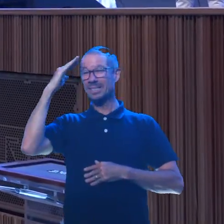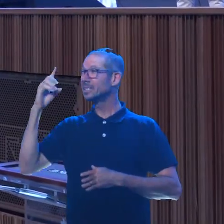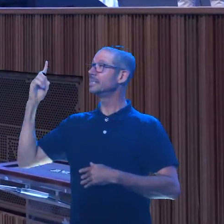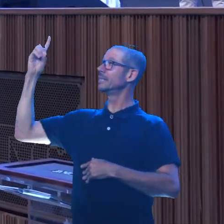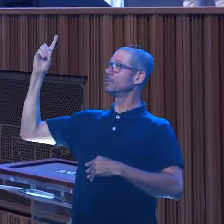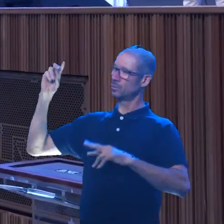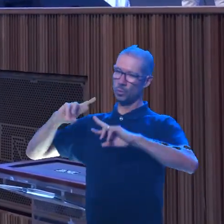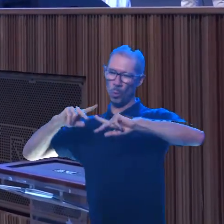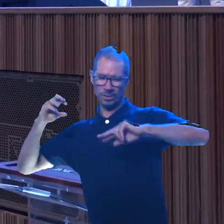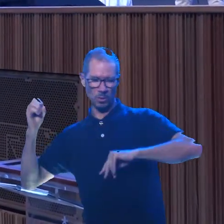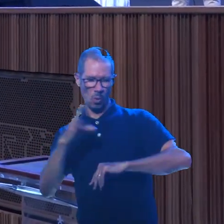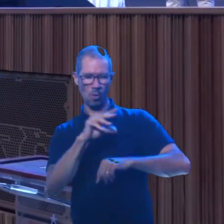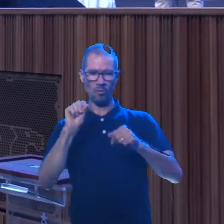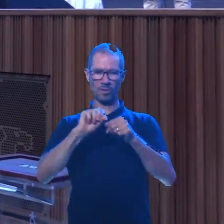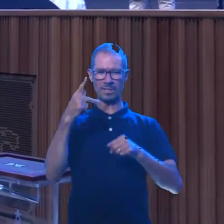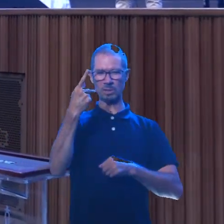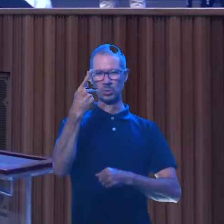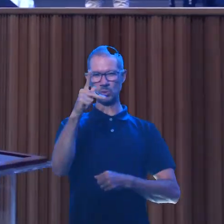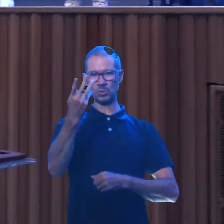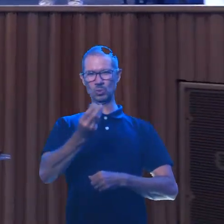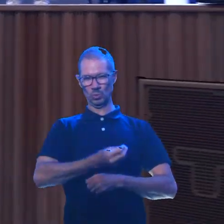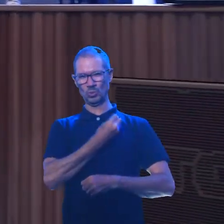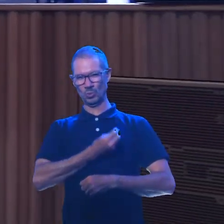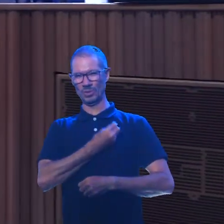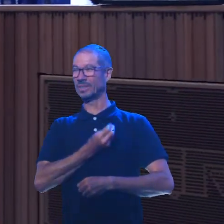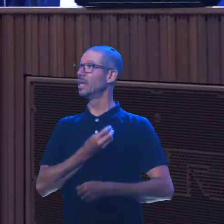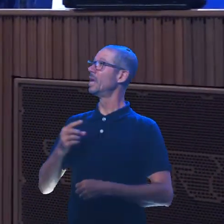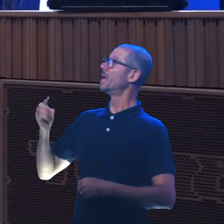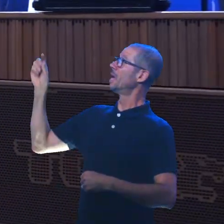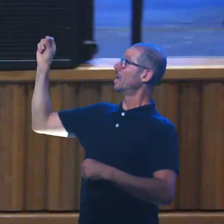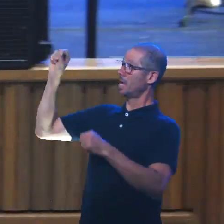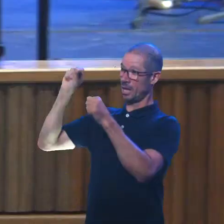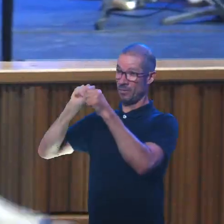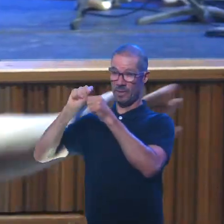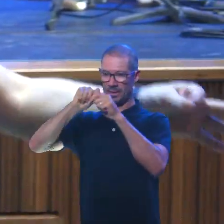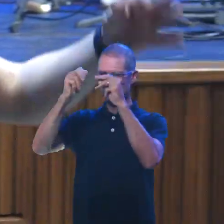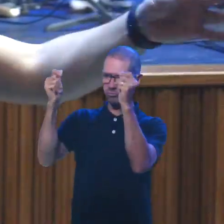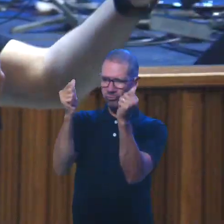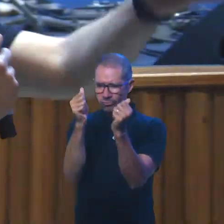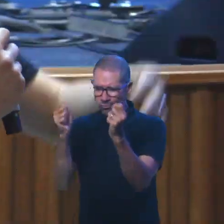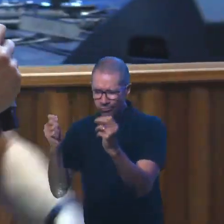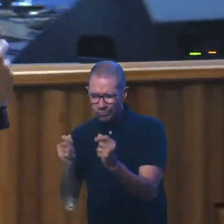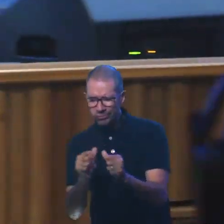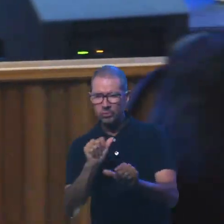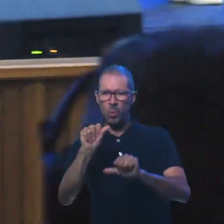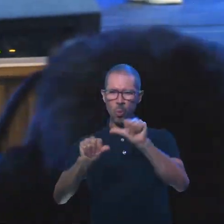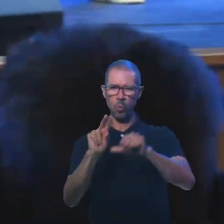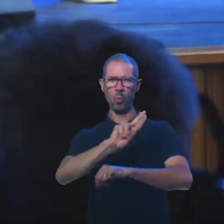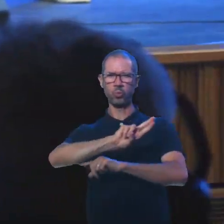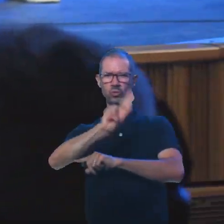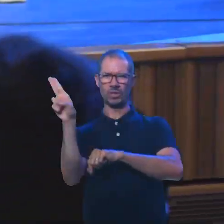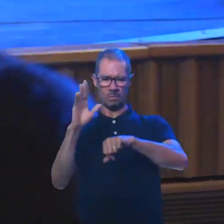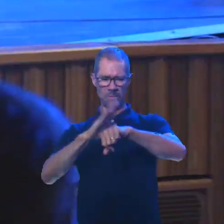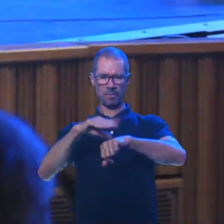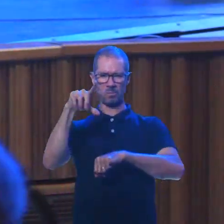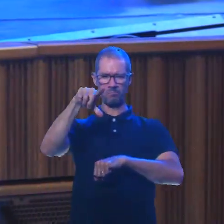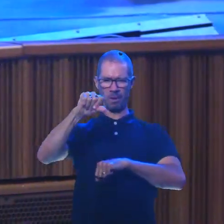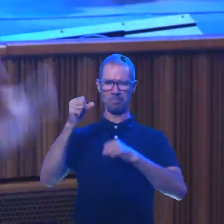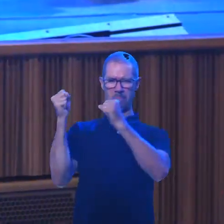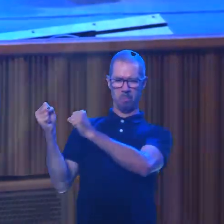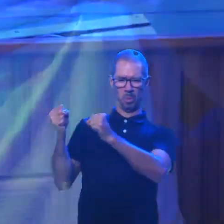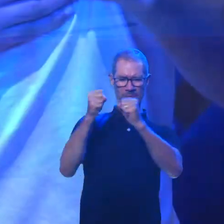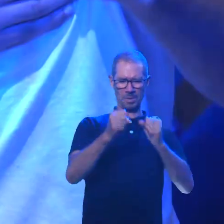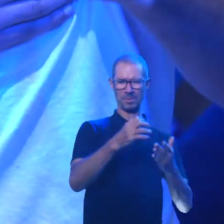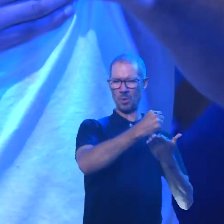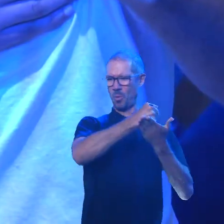tem coisas novas para fazer através da tua vida. Foi Ele que te criou, foi Ele que te formou, e Ele quer usar a tua vida poderosamente. E você talvez